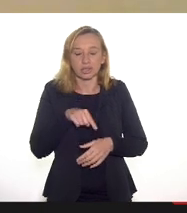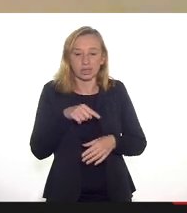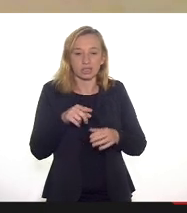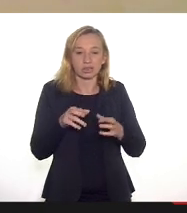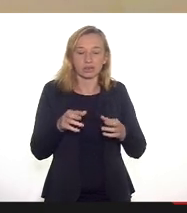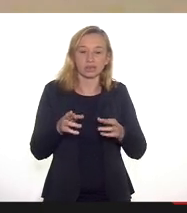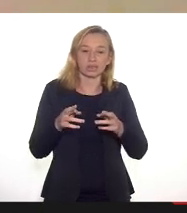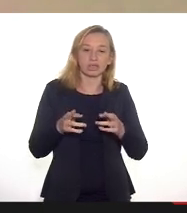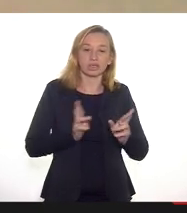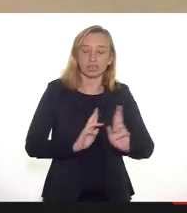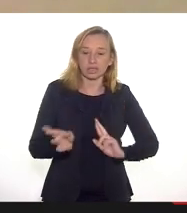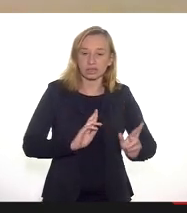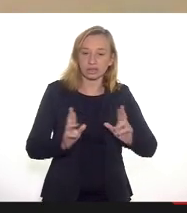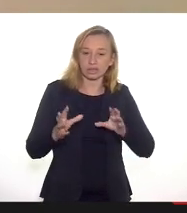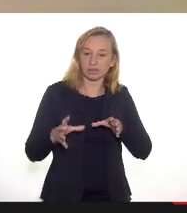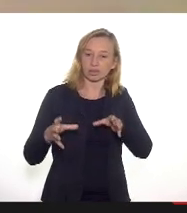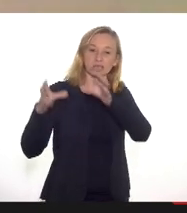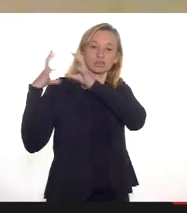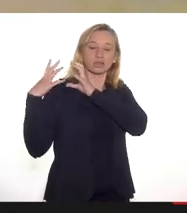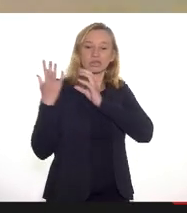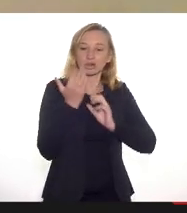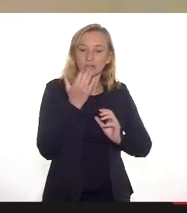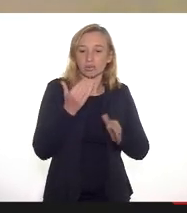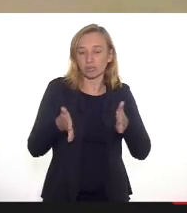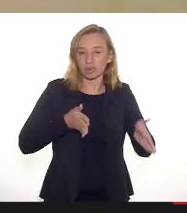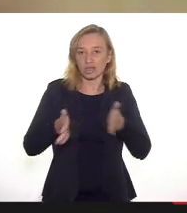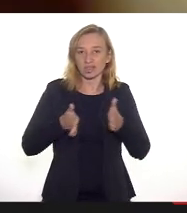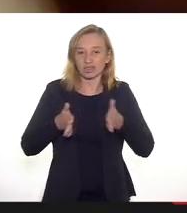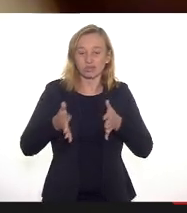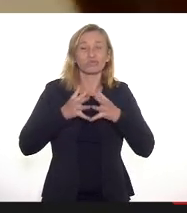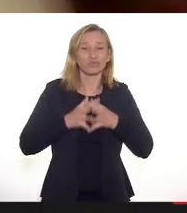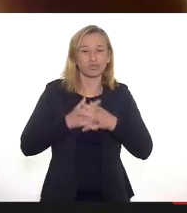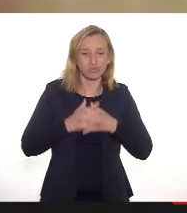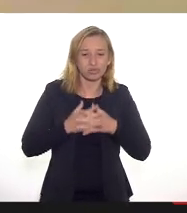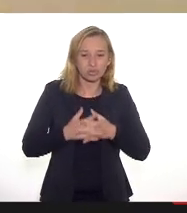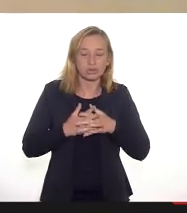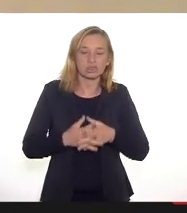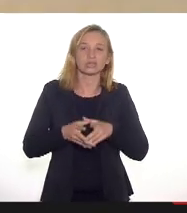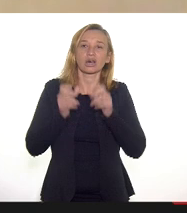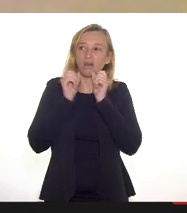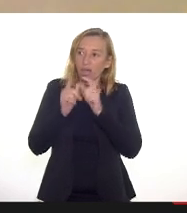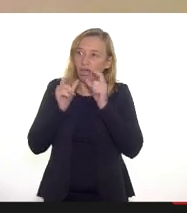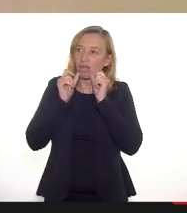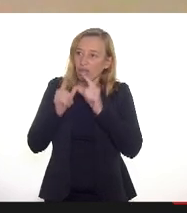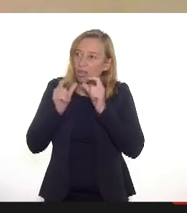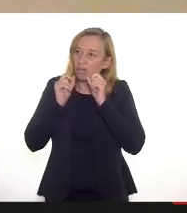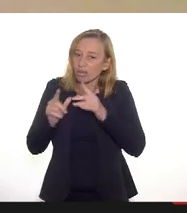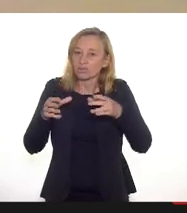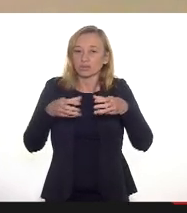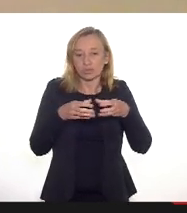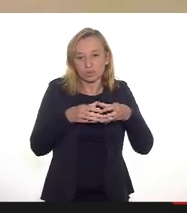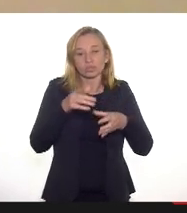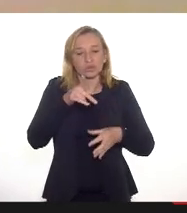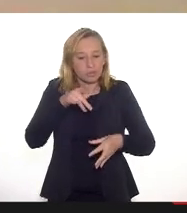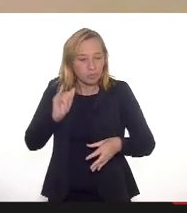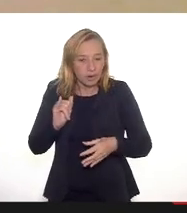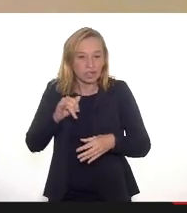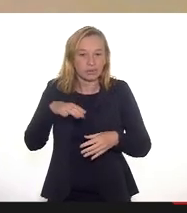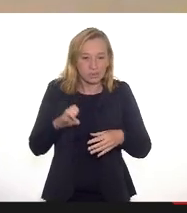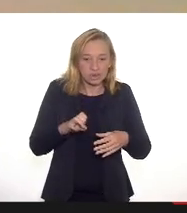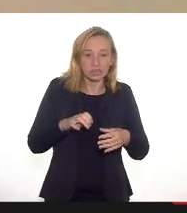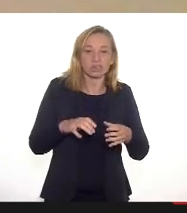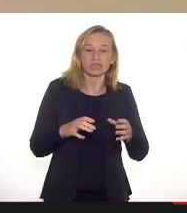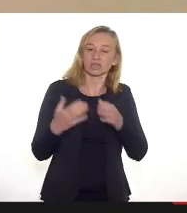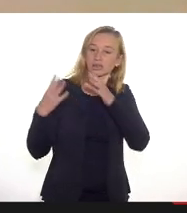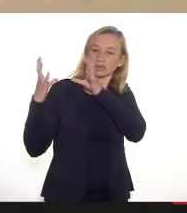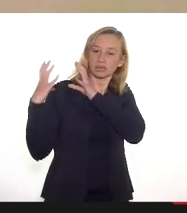cesta básica. Vivemos um período complicado de pandemia e há uma queixa constante nos grupos de pais sobre a questão da cesta básica